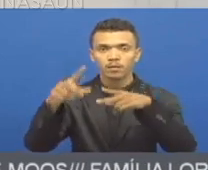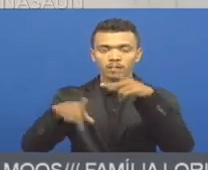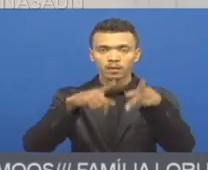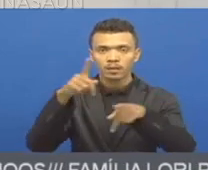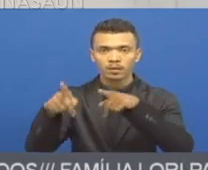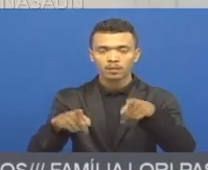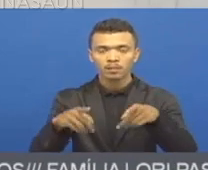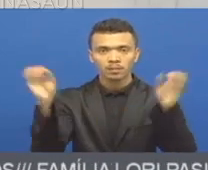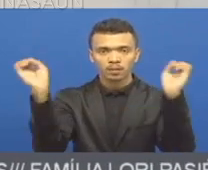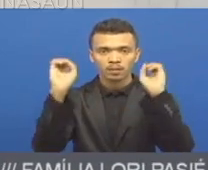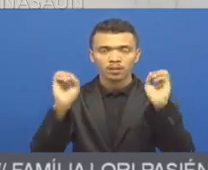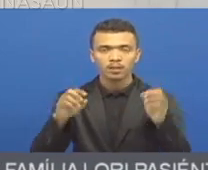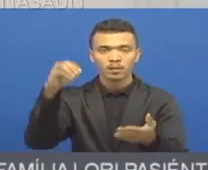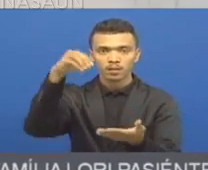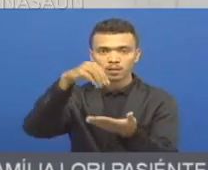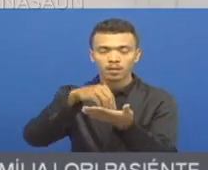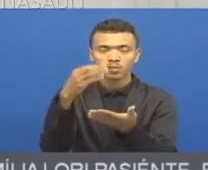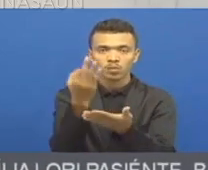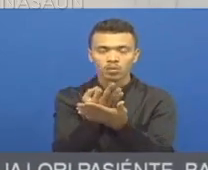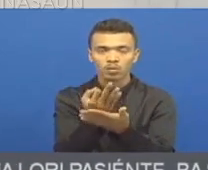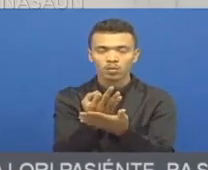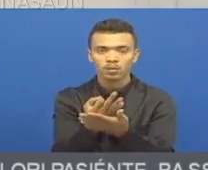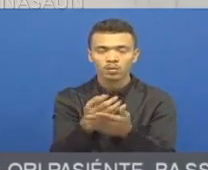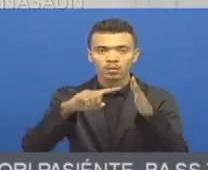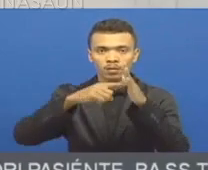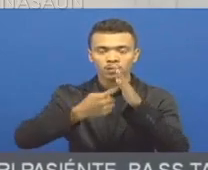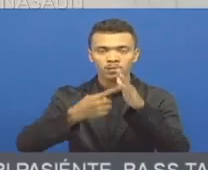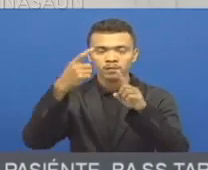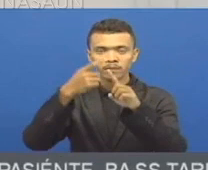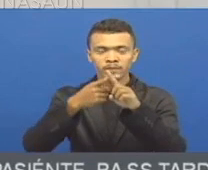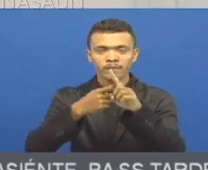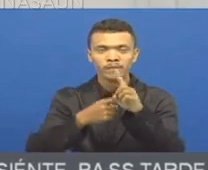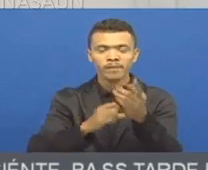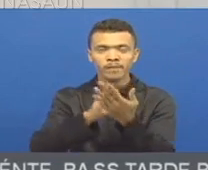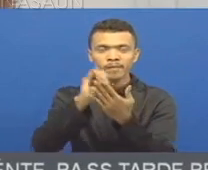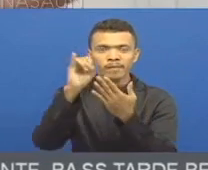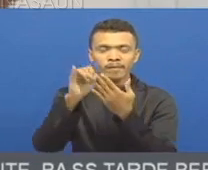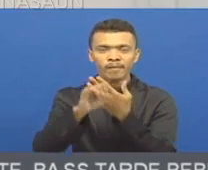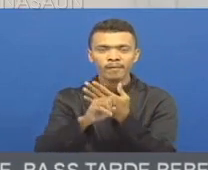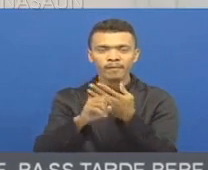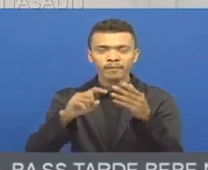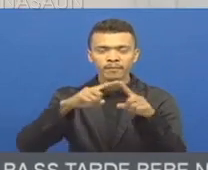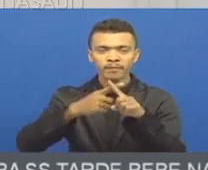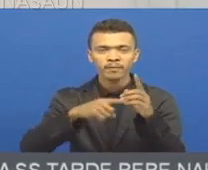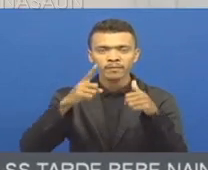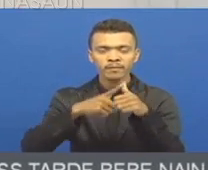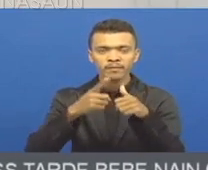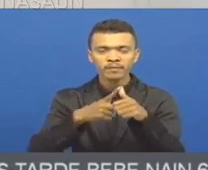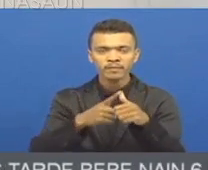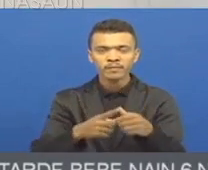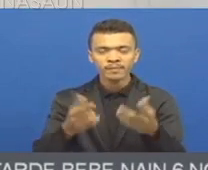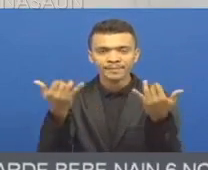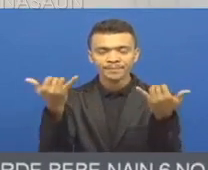la contribui receita durante a rua se fulan hirak nebe ke hautemi liba.